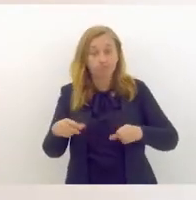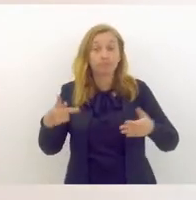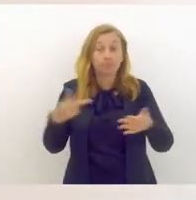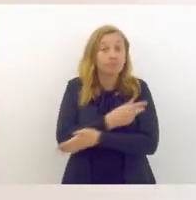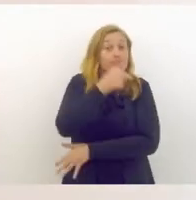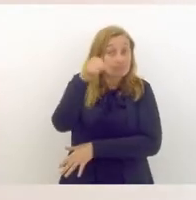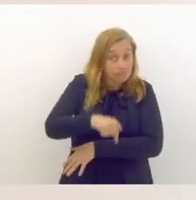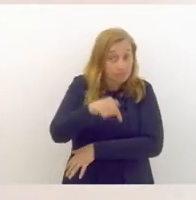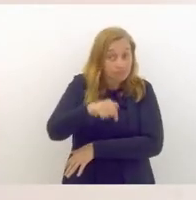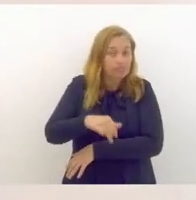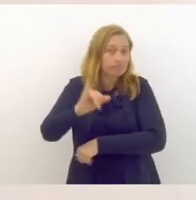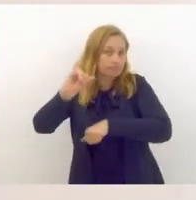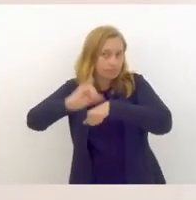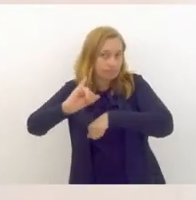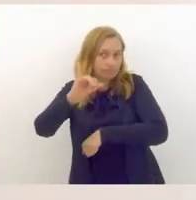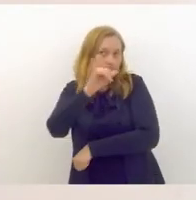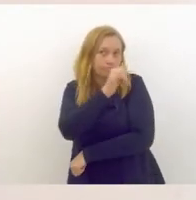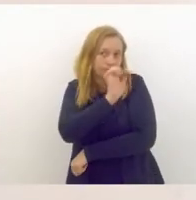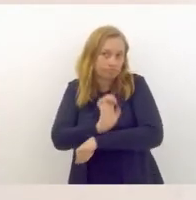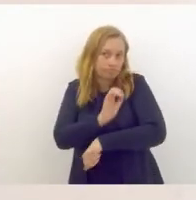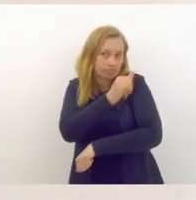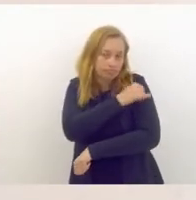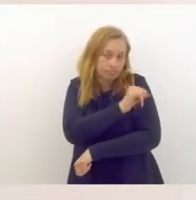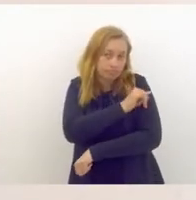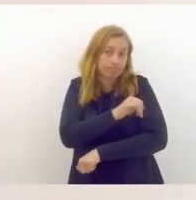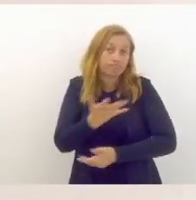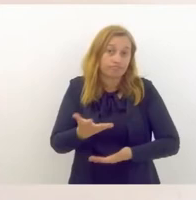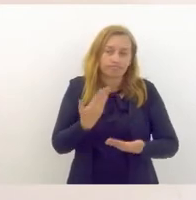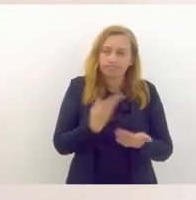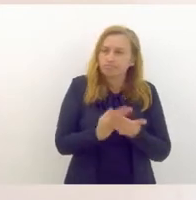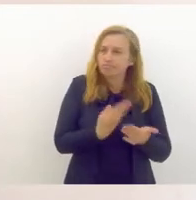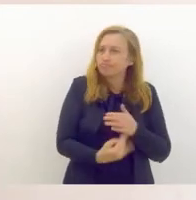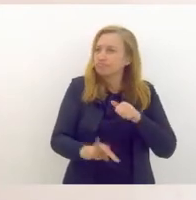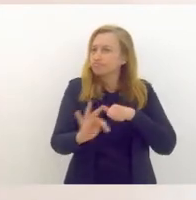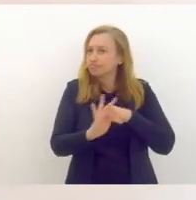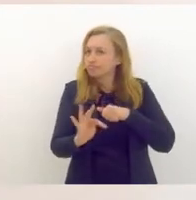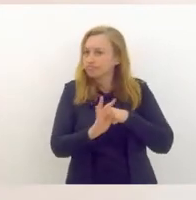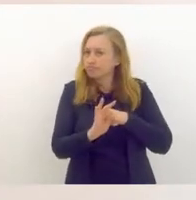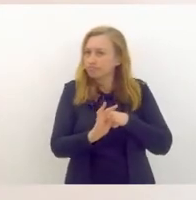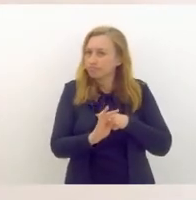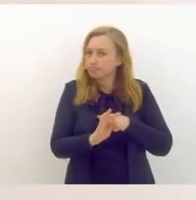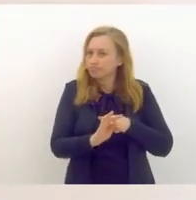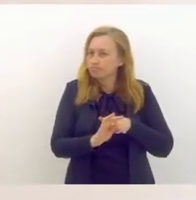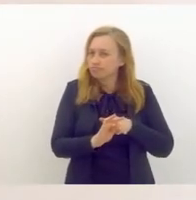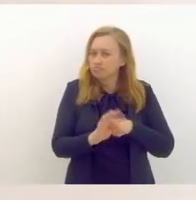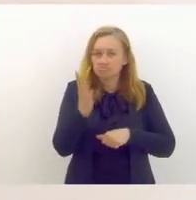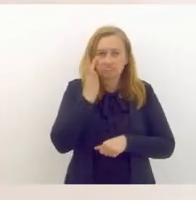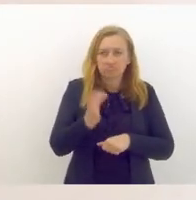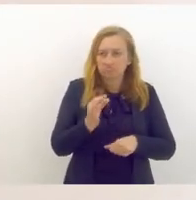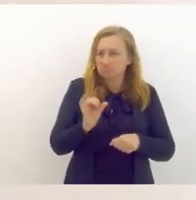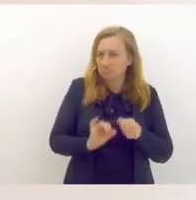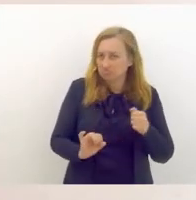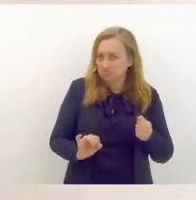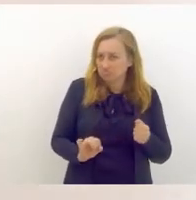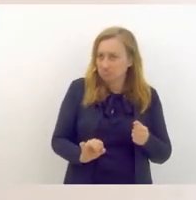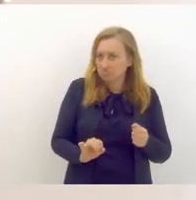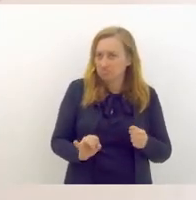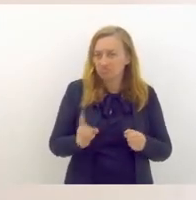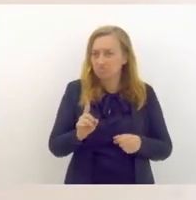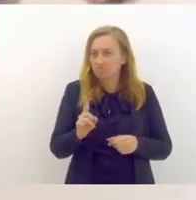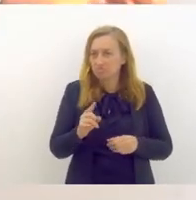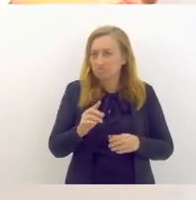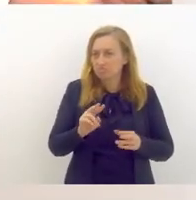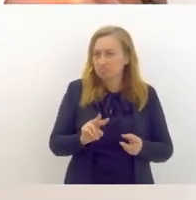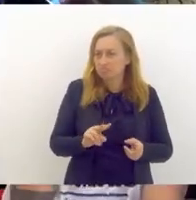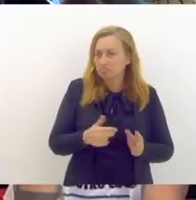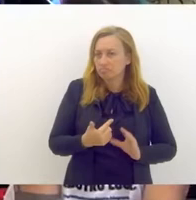aqui, na capital do estado do Rio de Janeiro. Esse estudo técnico ele não foi, não sei se foi realizado, mas ele não foi levado para